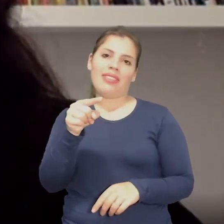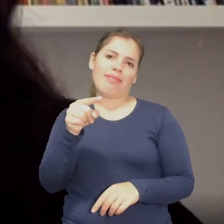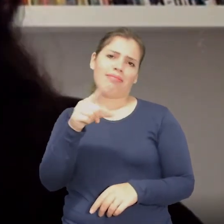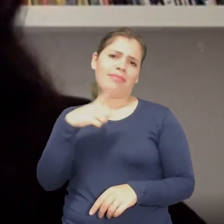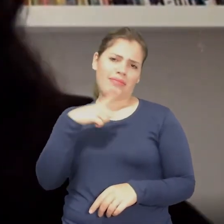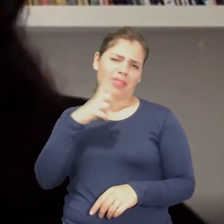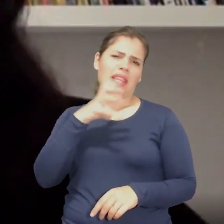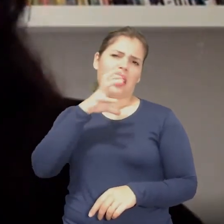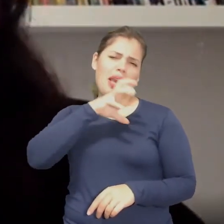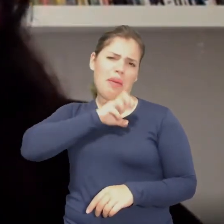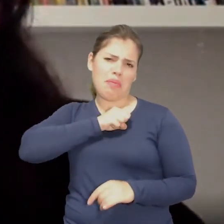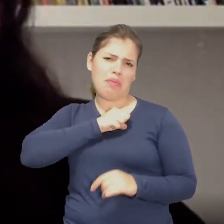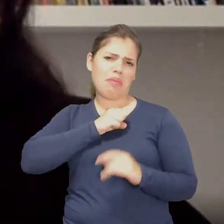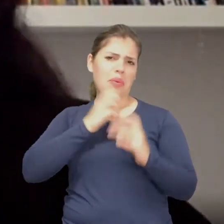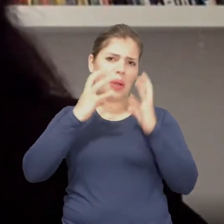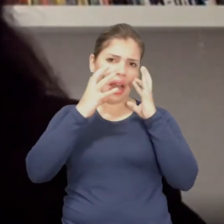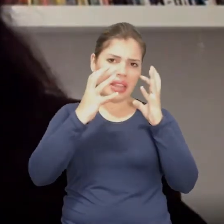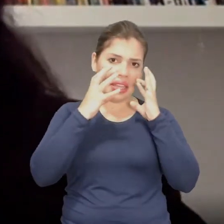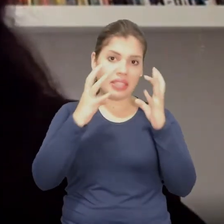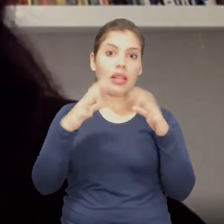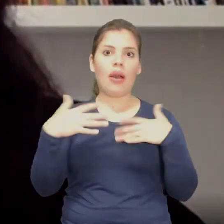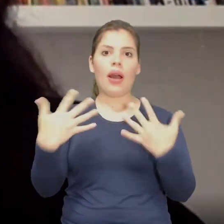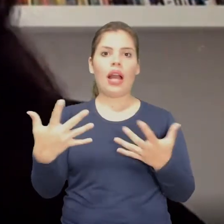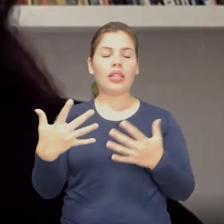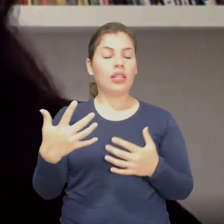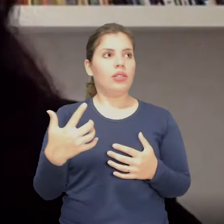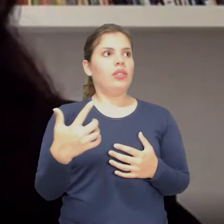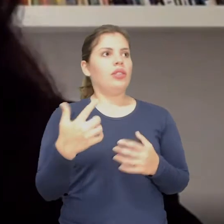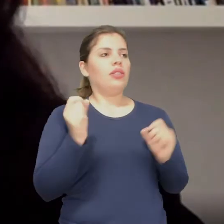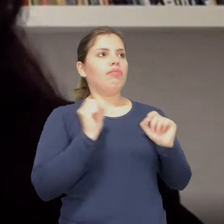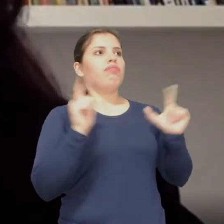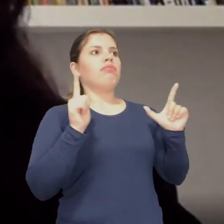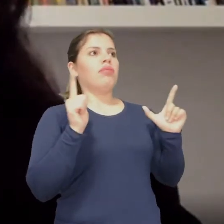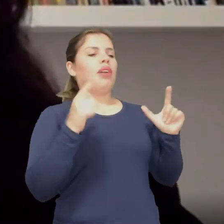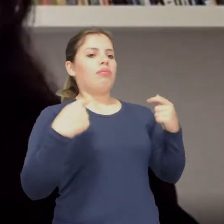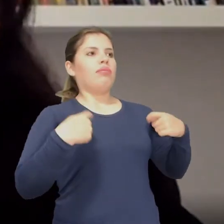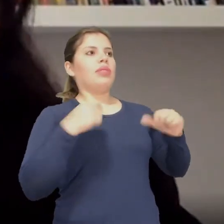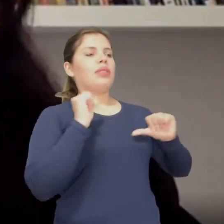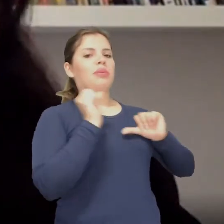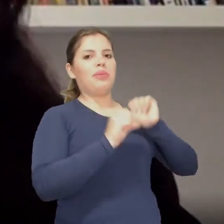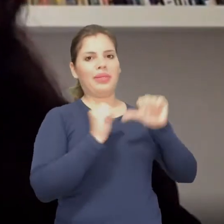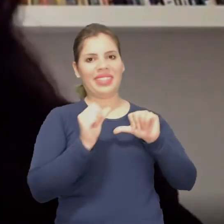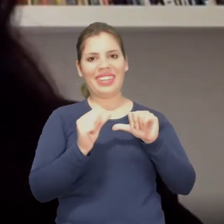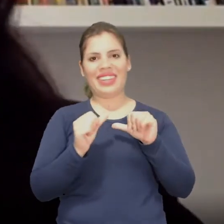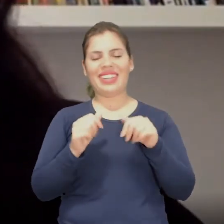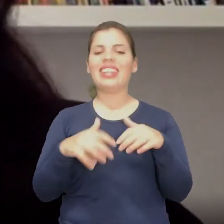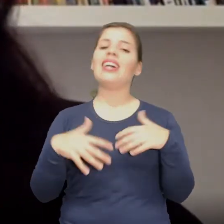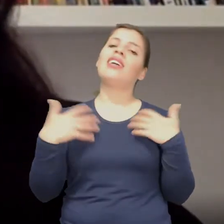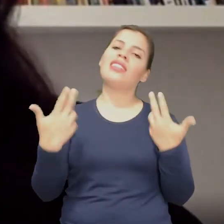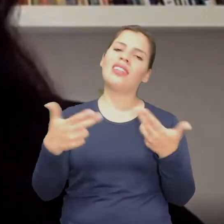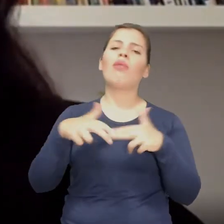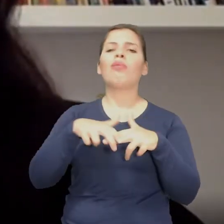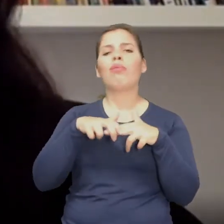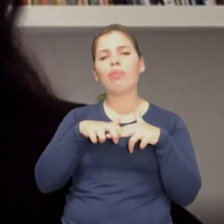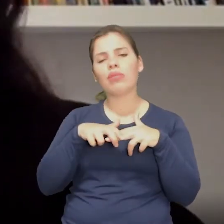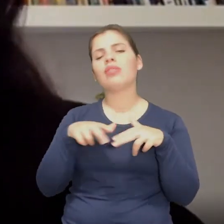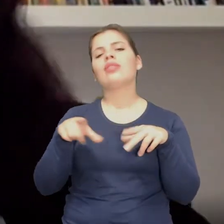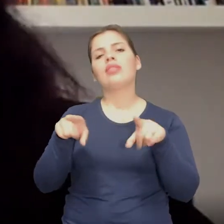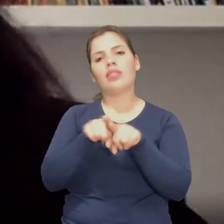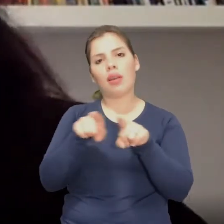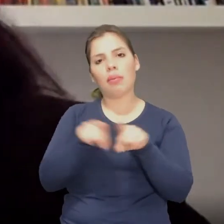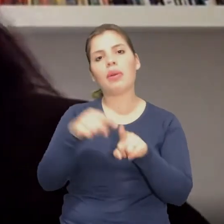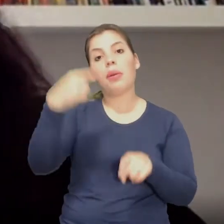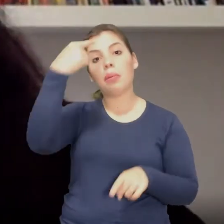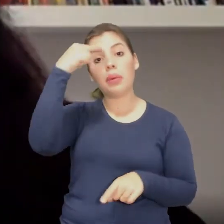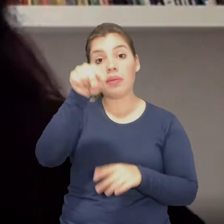são objeto do nosso amor, né? Eu acho que isso às vezes impacta mais e nos motiva a mudar o comportamento. E então, por isso, também eu